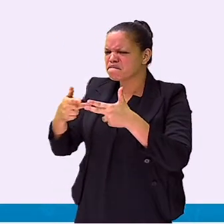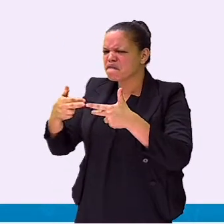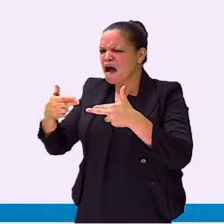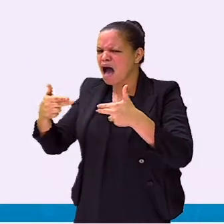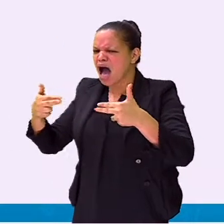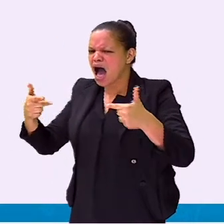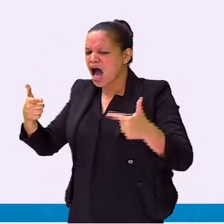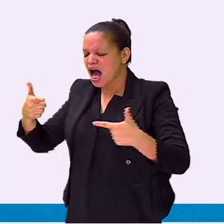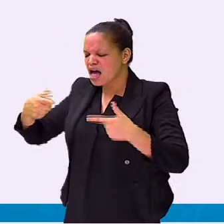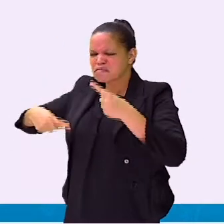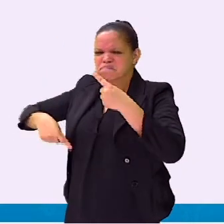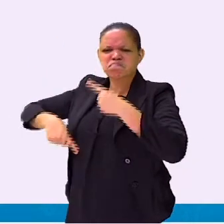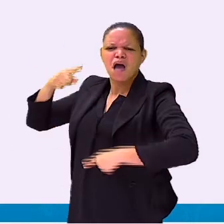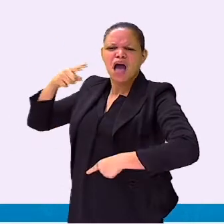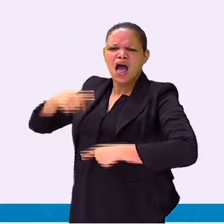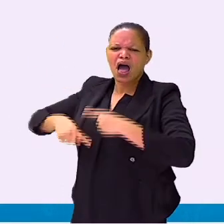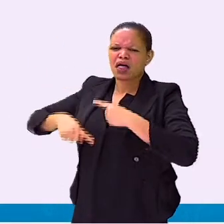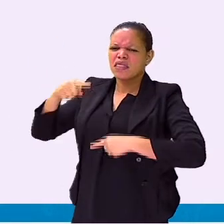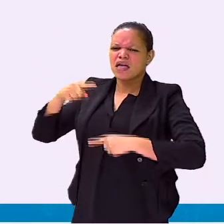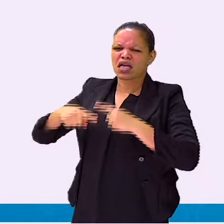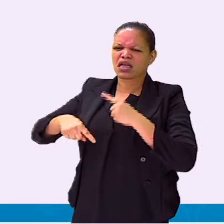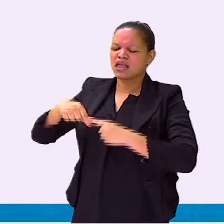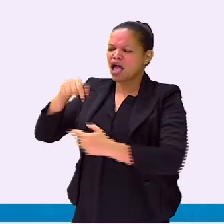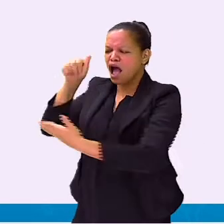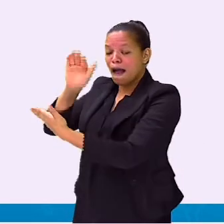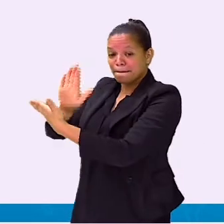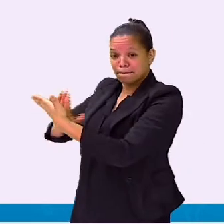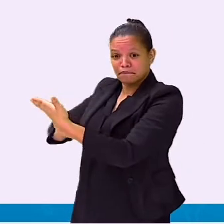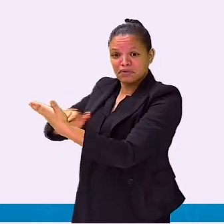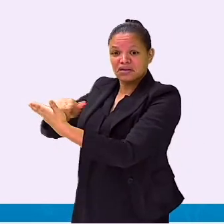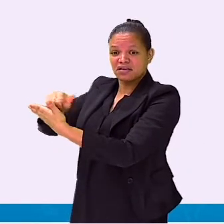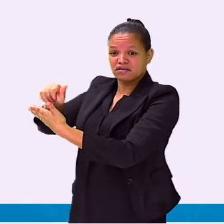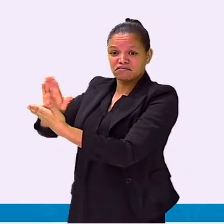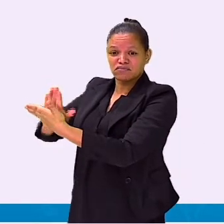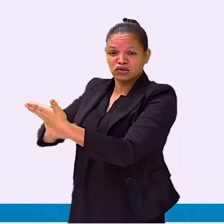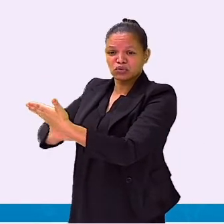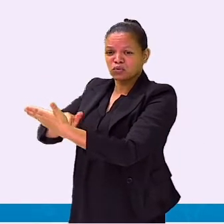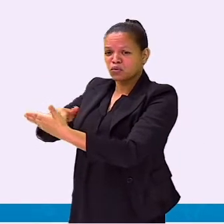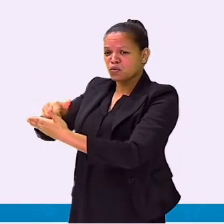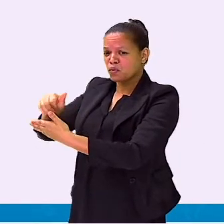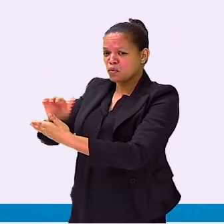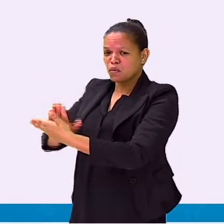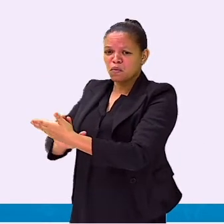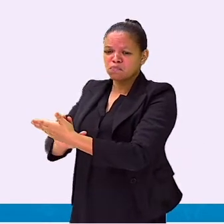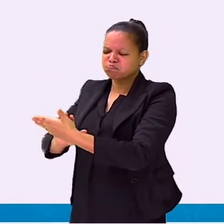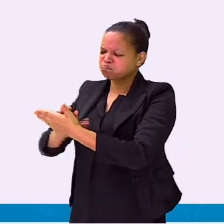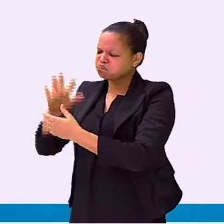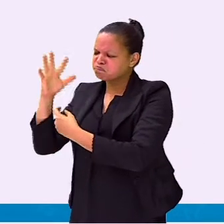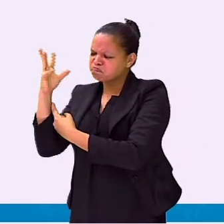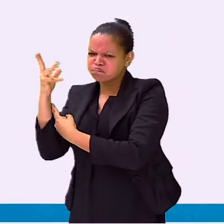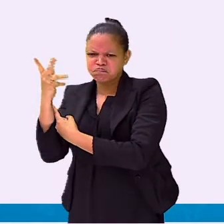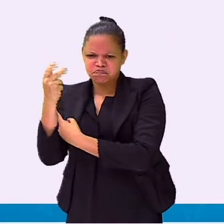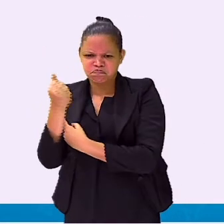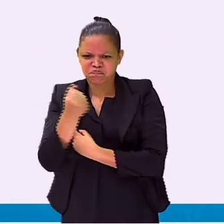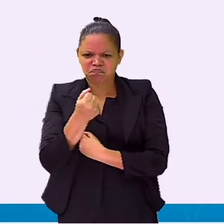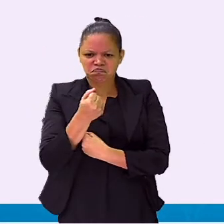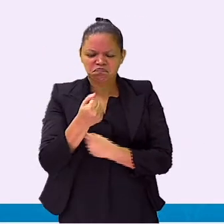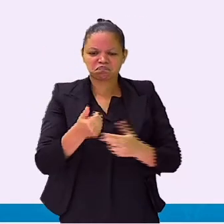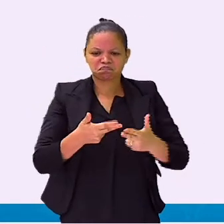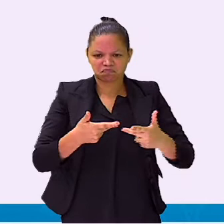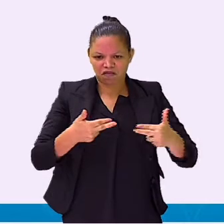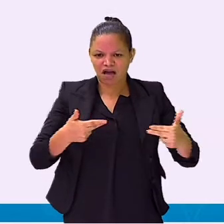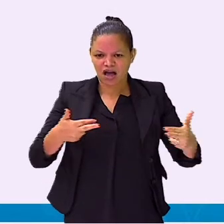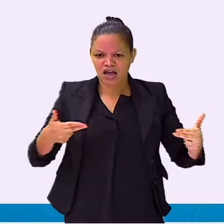ouro preto. Nós temos ainda a coroação da Virgem, do pintor italiano